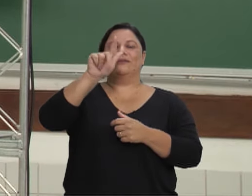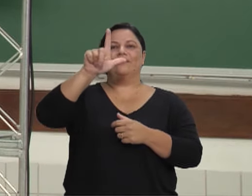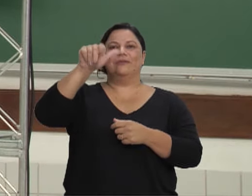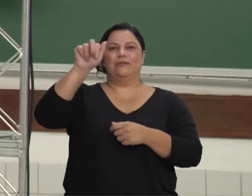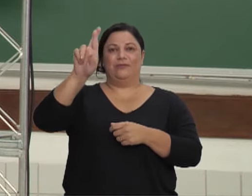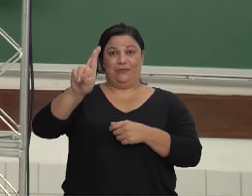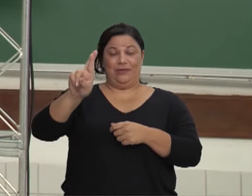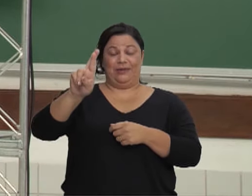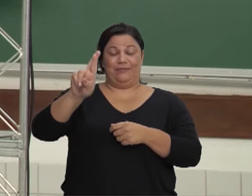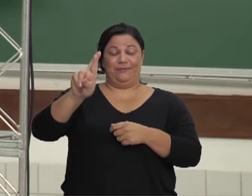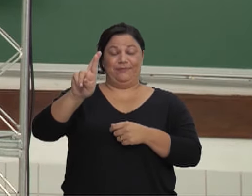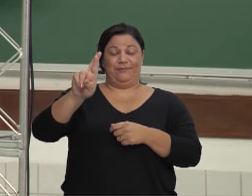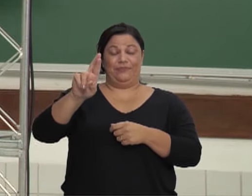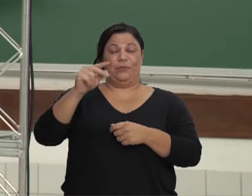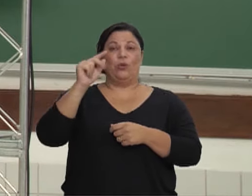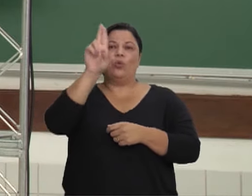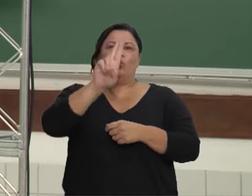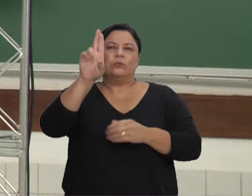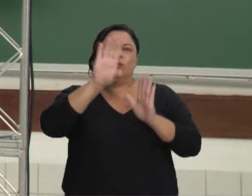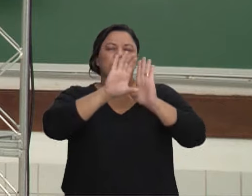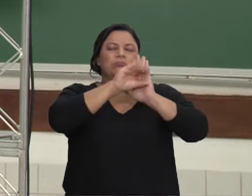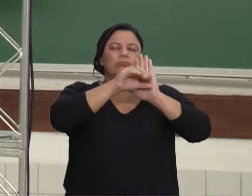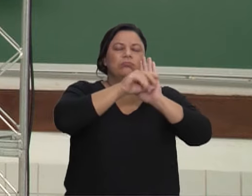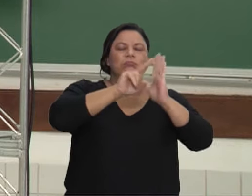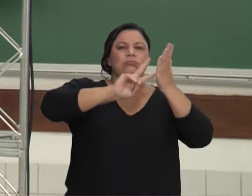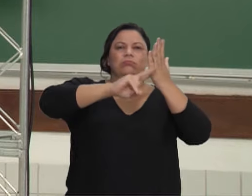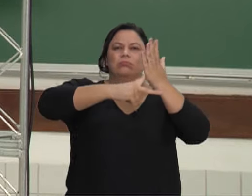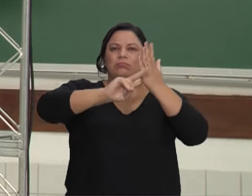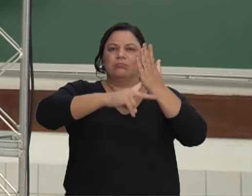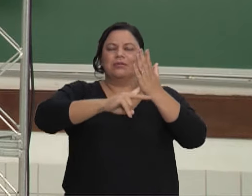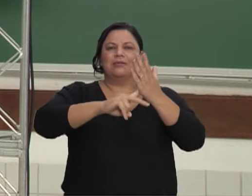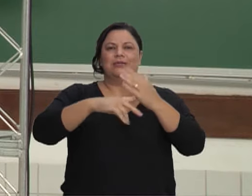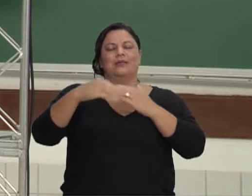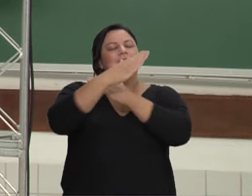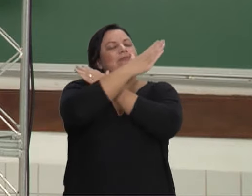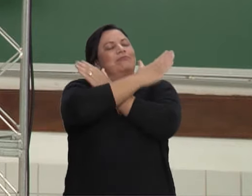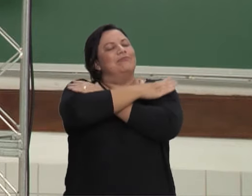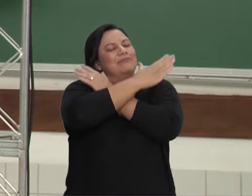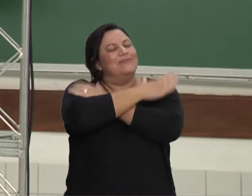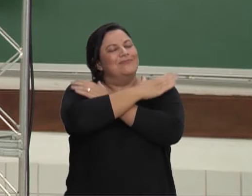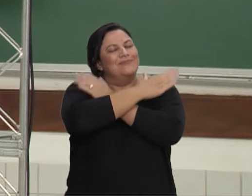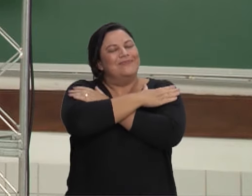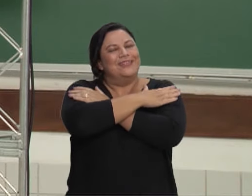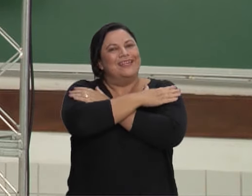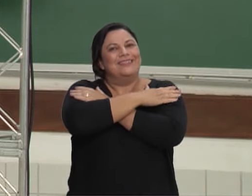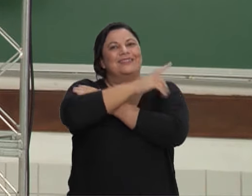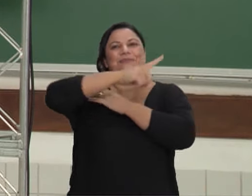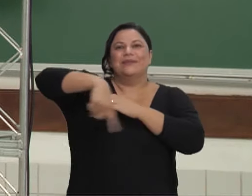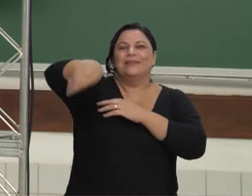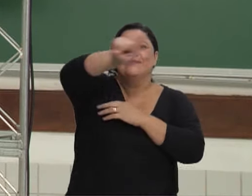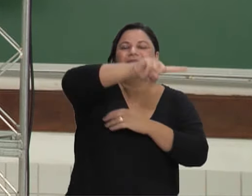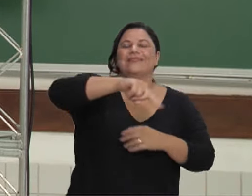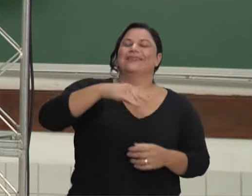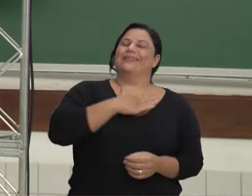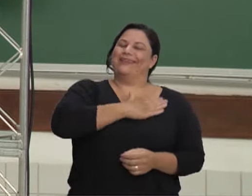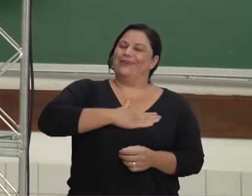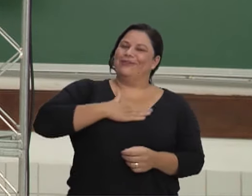da geometria analítica, tranquilo? Então, grande abraço, espero que tenha gostado. Até a próxima.